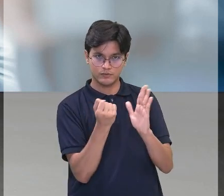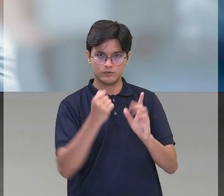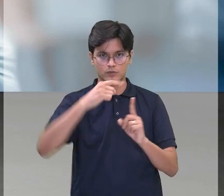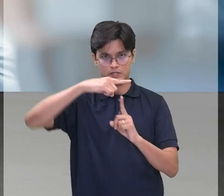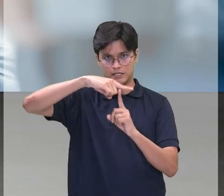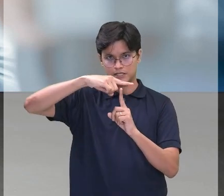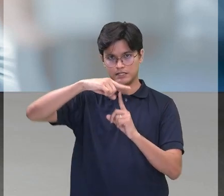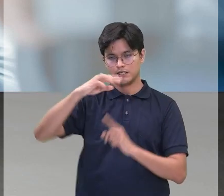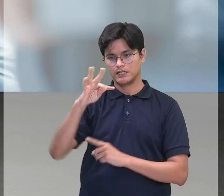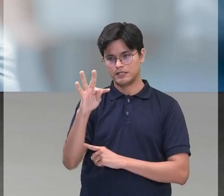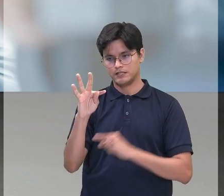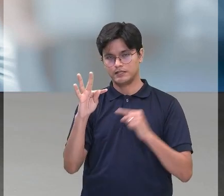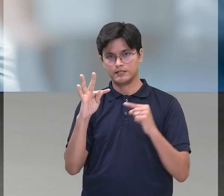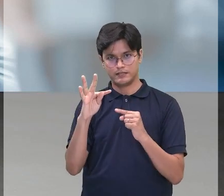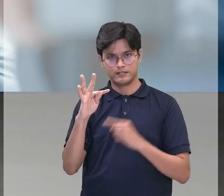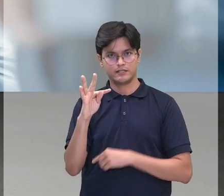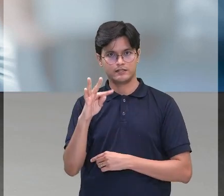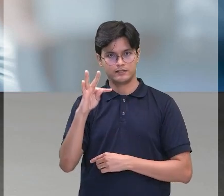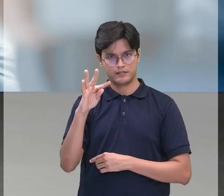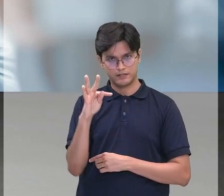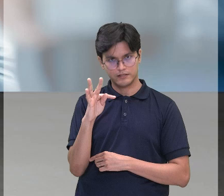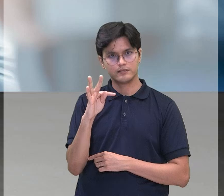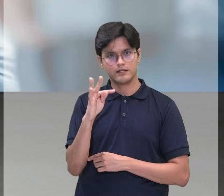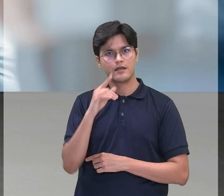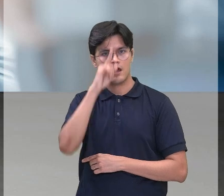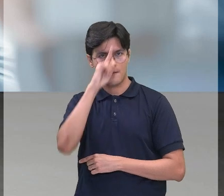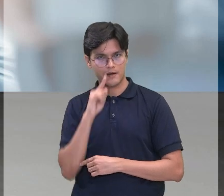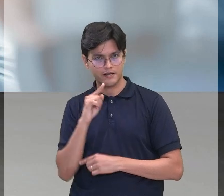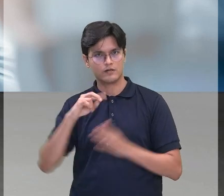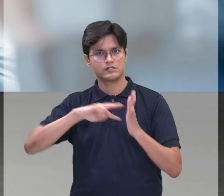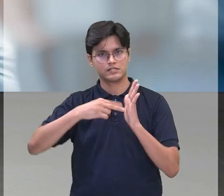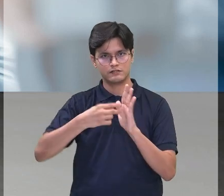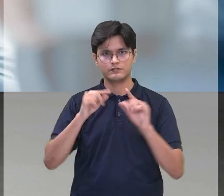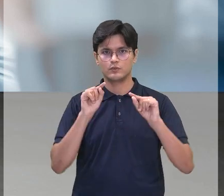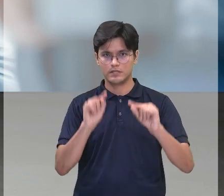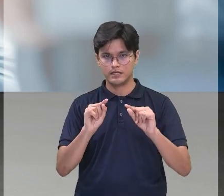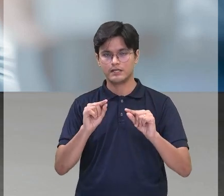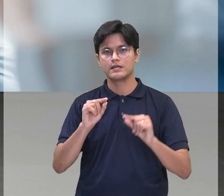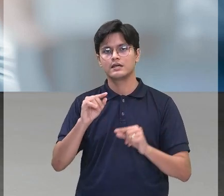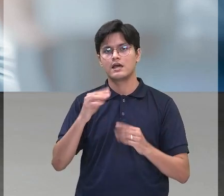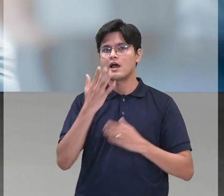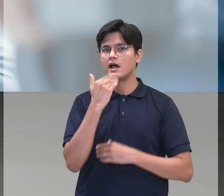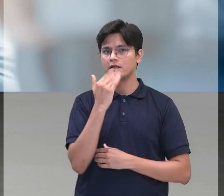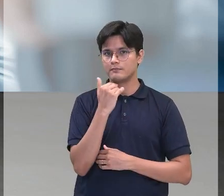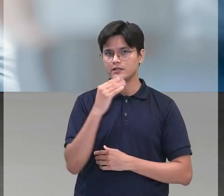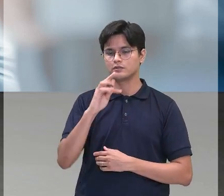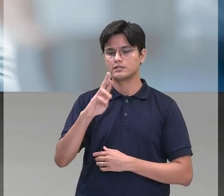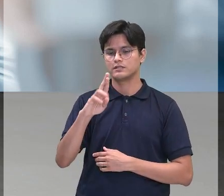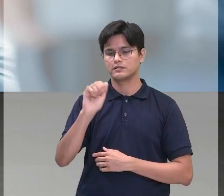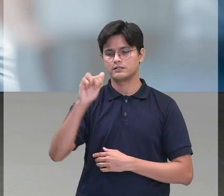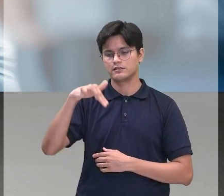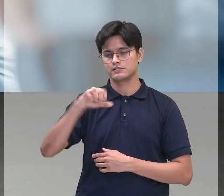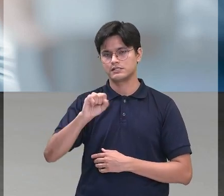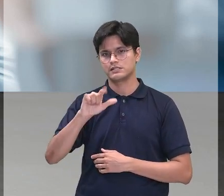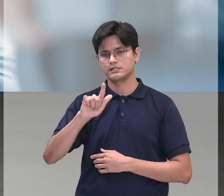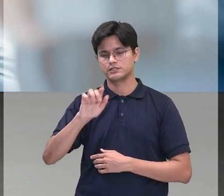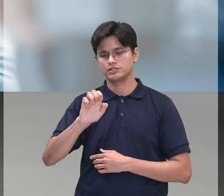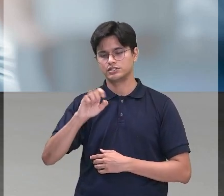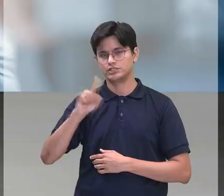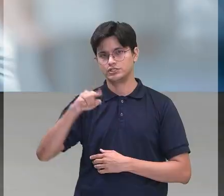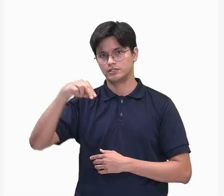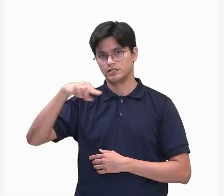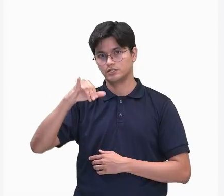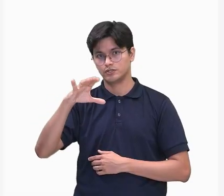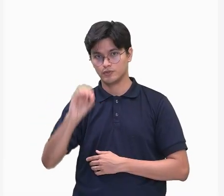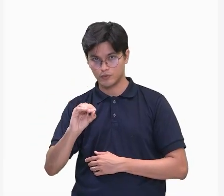ele é transgênico, né? Então eles são identificados. É possível você observar quais são esses produtos também, tá? E aí a